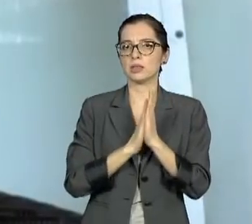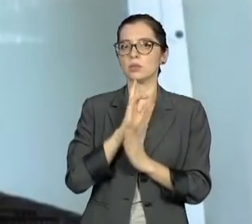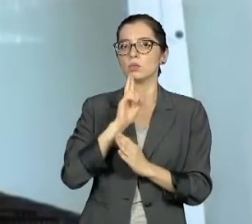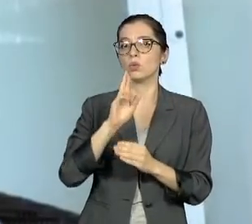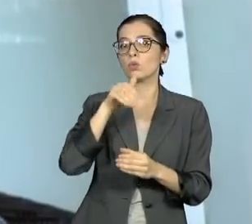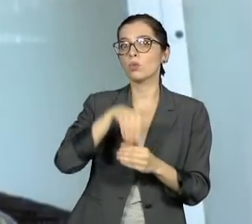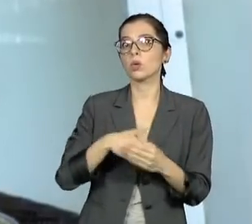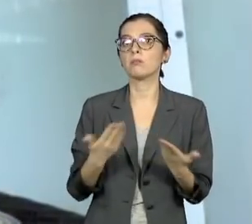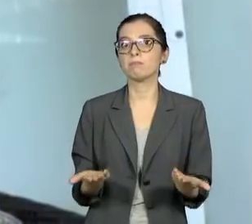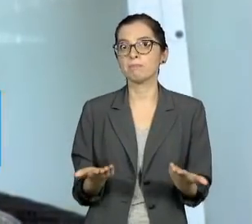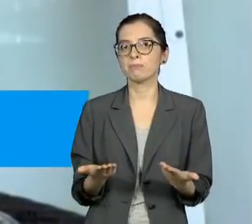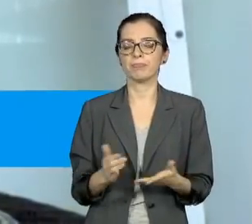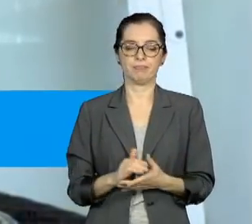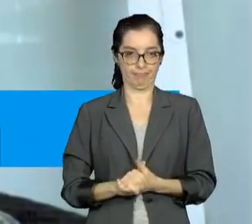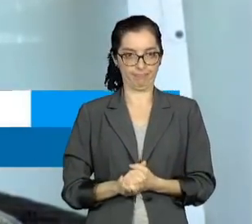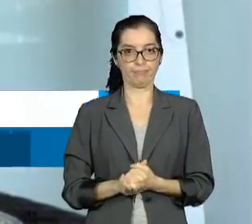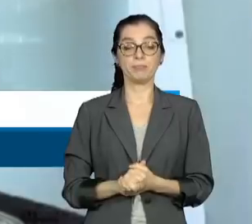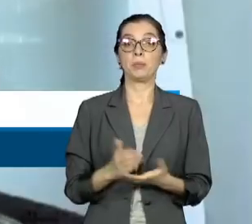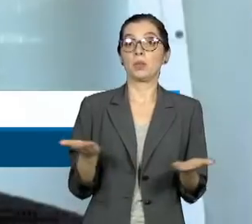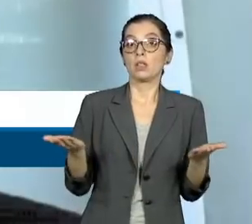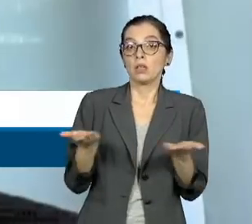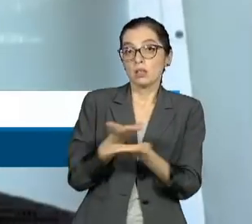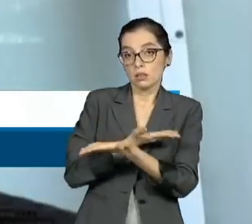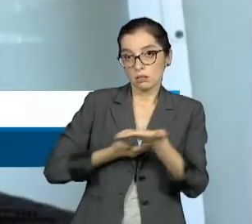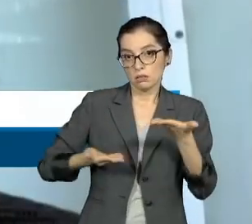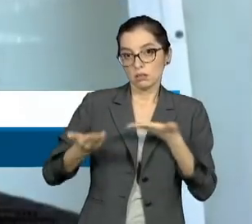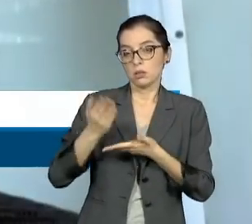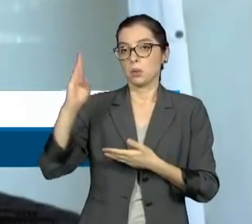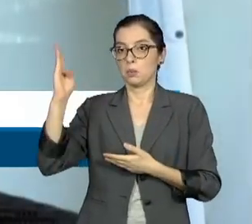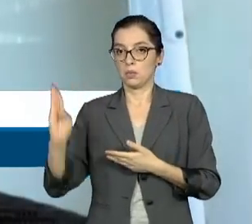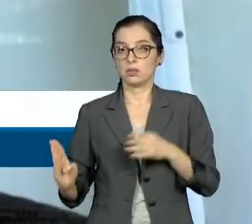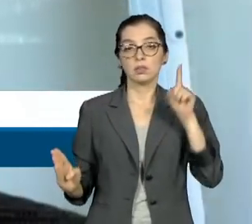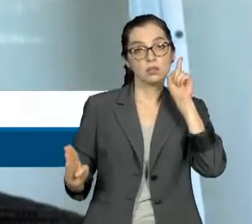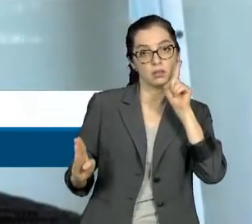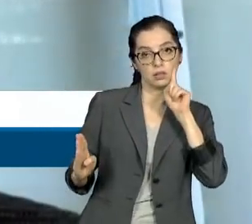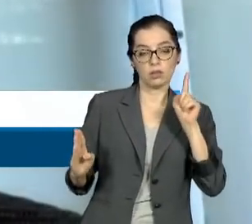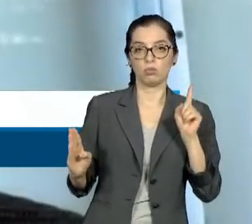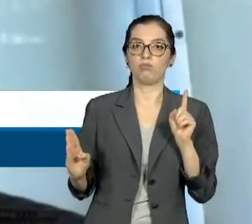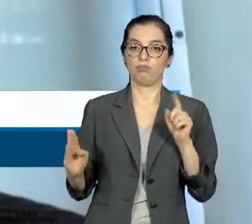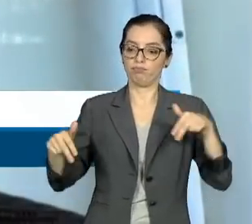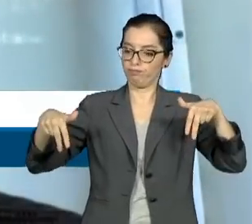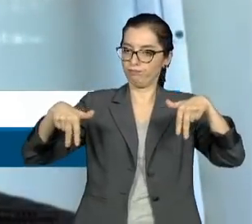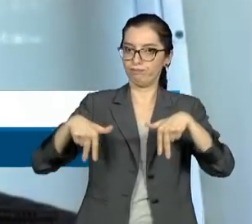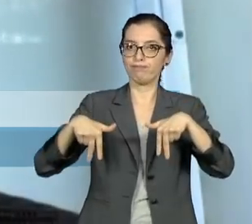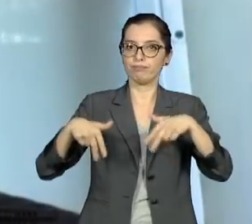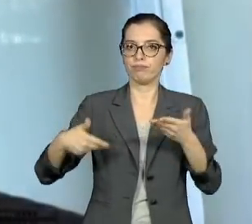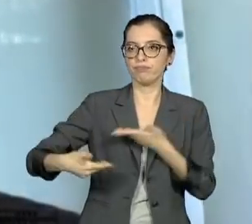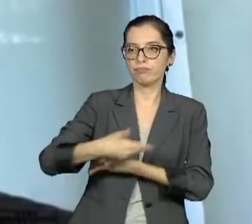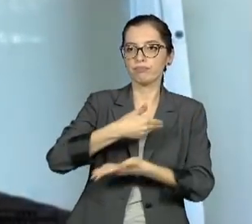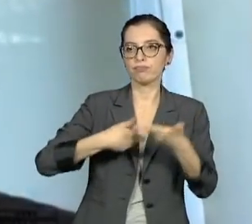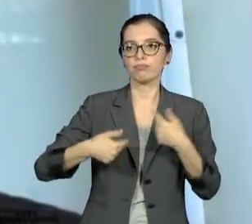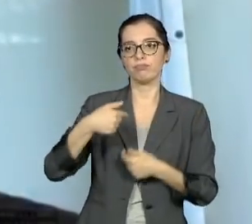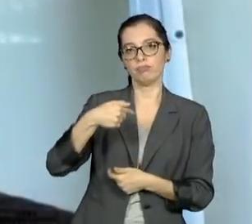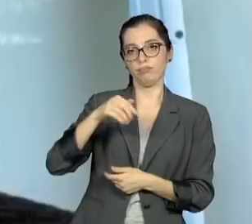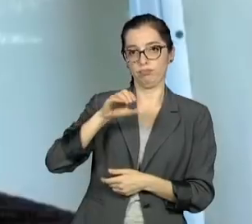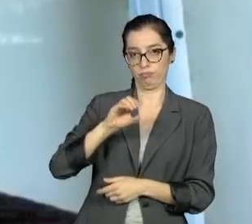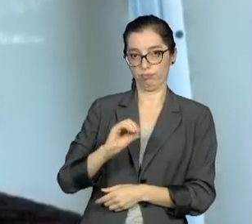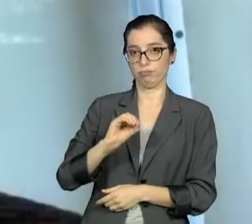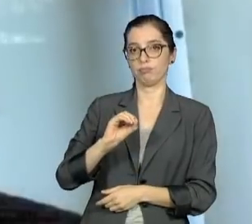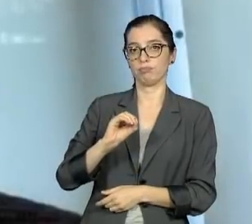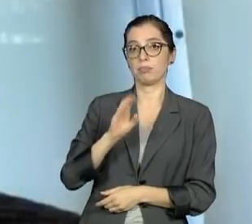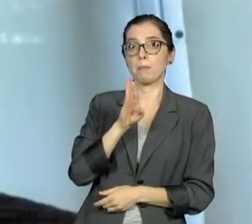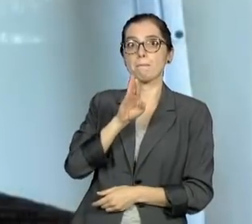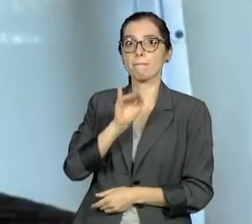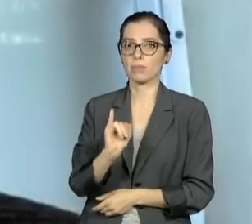nosso comércio bilateral de bens e serviços ultrapassa 70 bilhões de dólares por ano. E o estoque